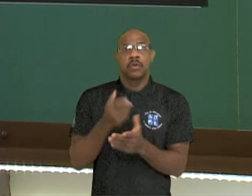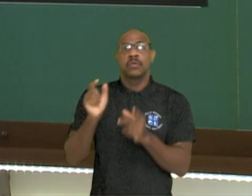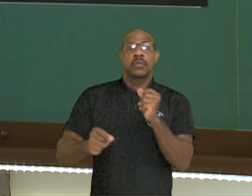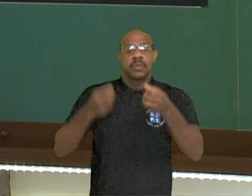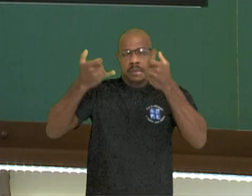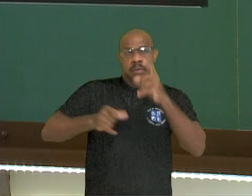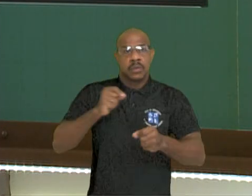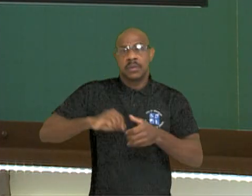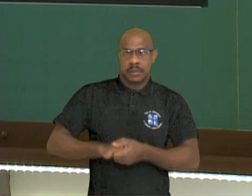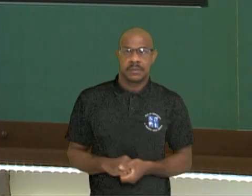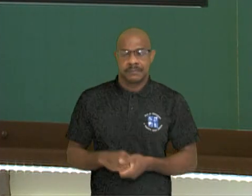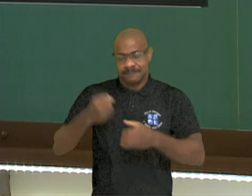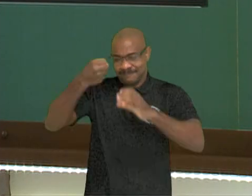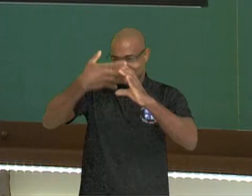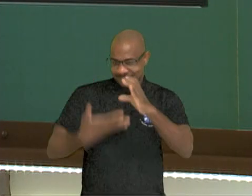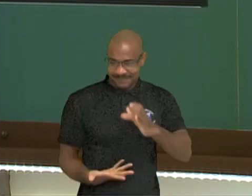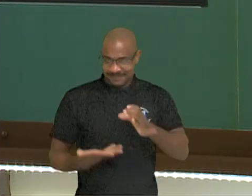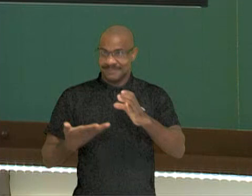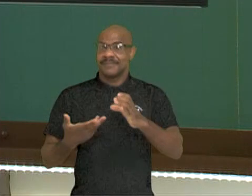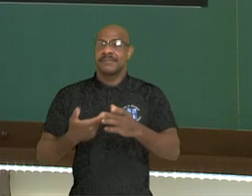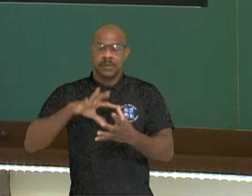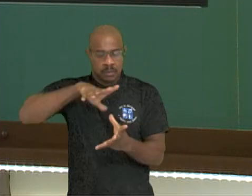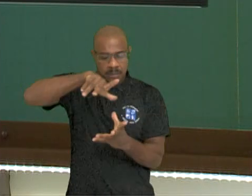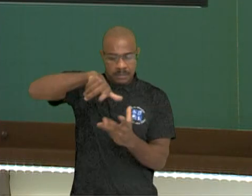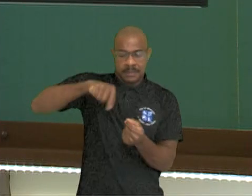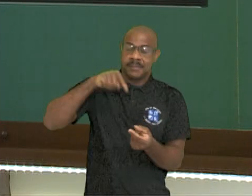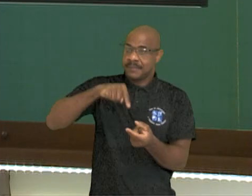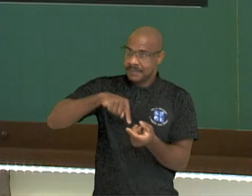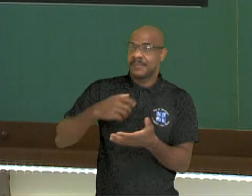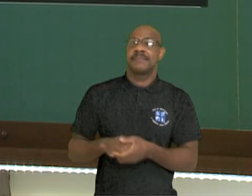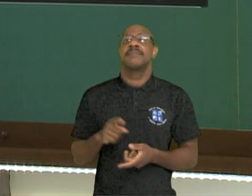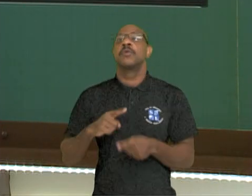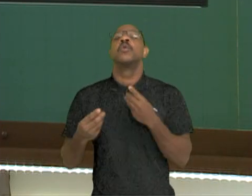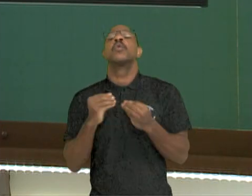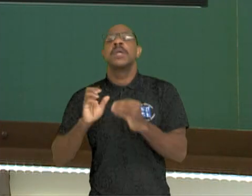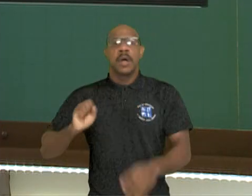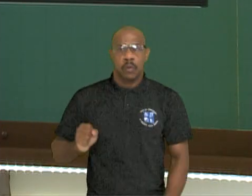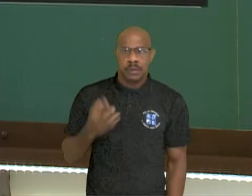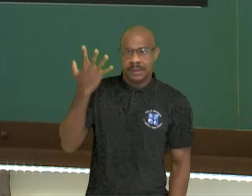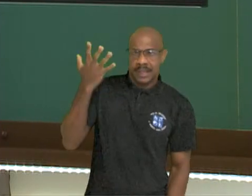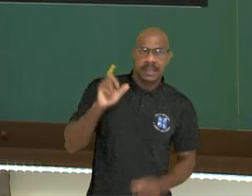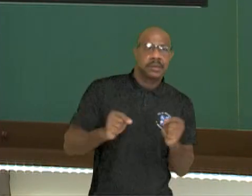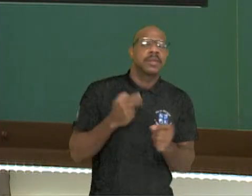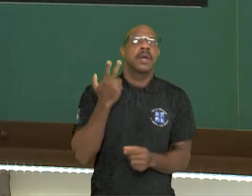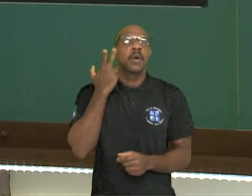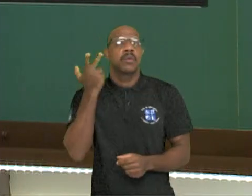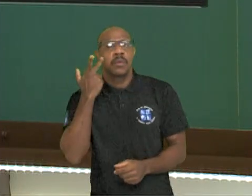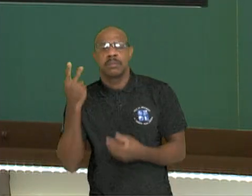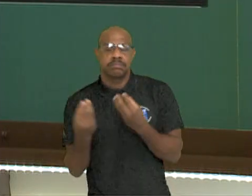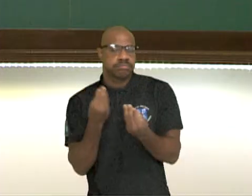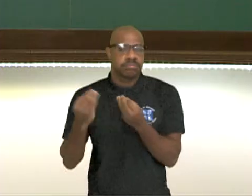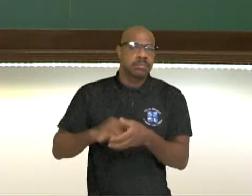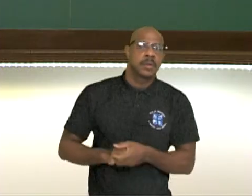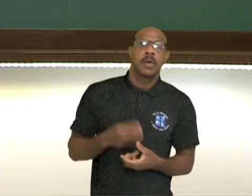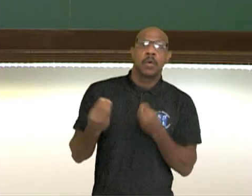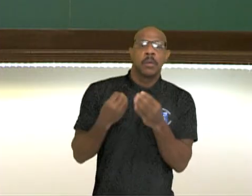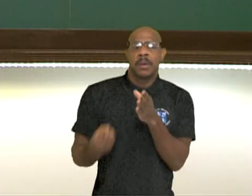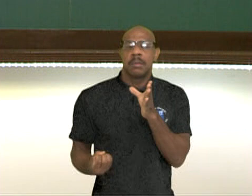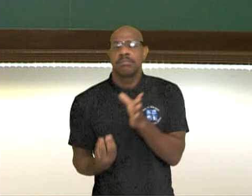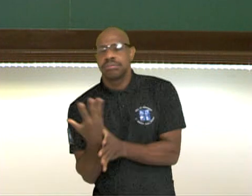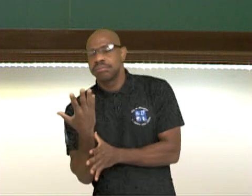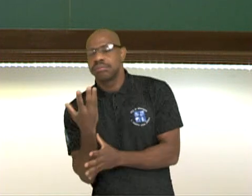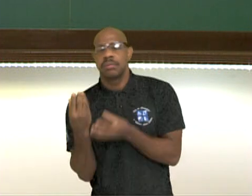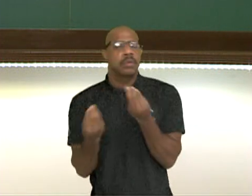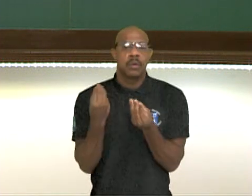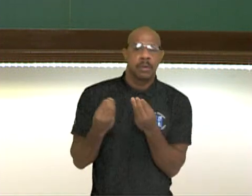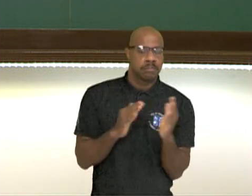falou sobre essas características do planeta Terra, da dinâmica natural do planeta, como tudo isso aconteceu